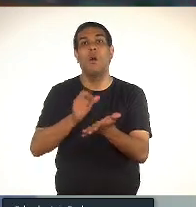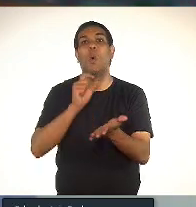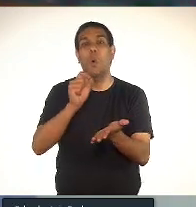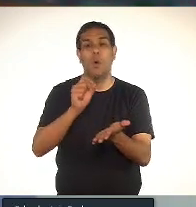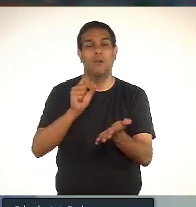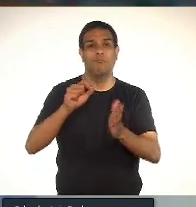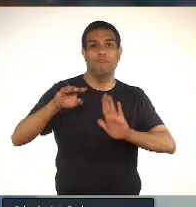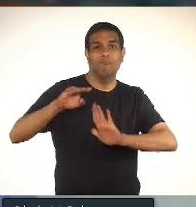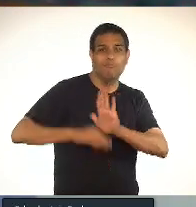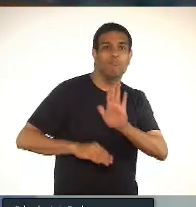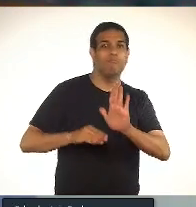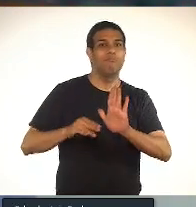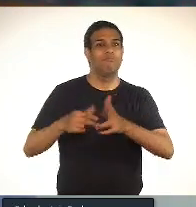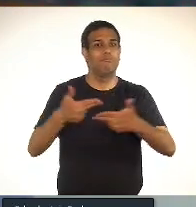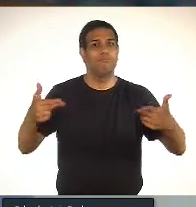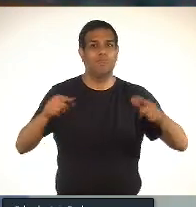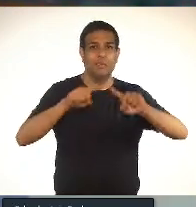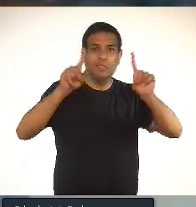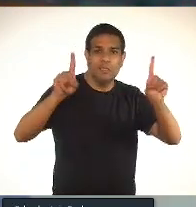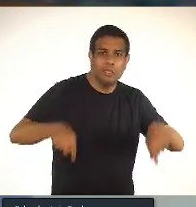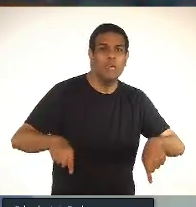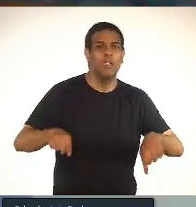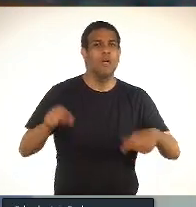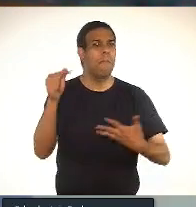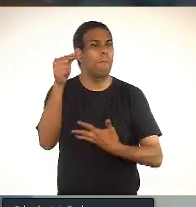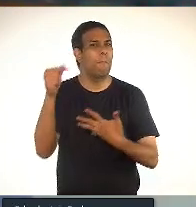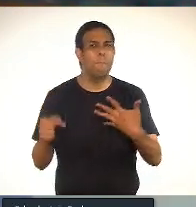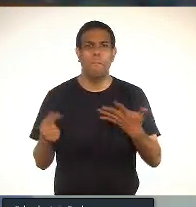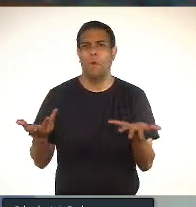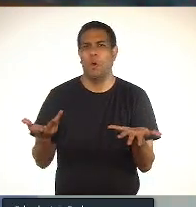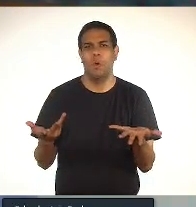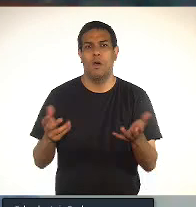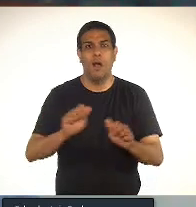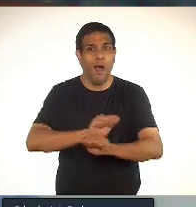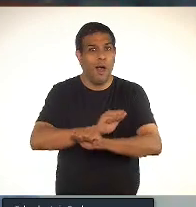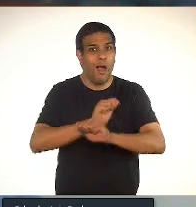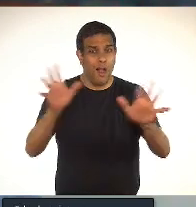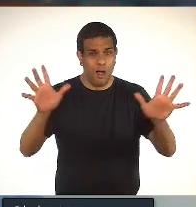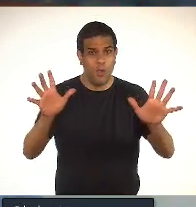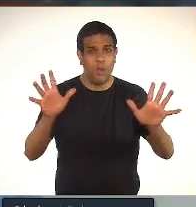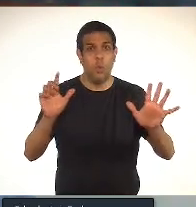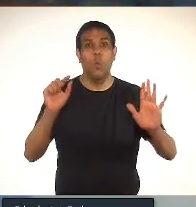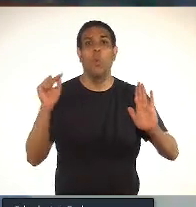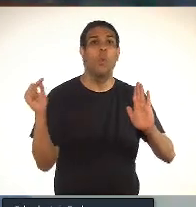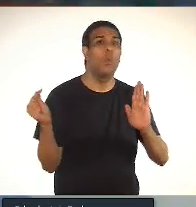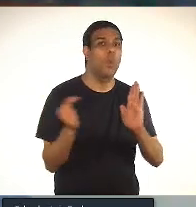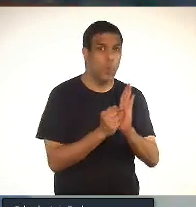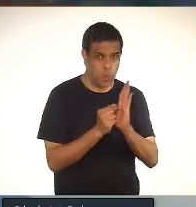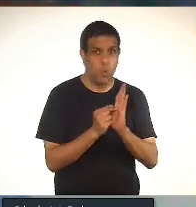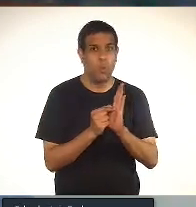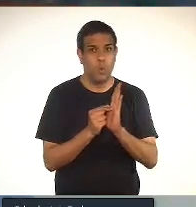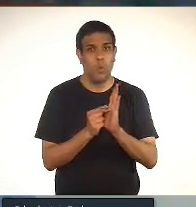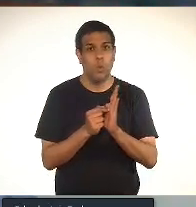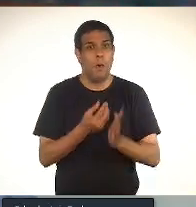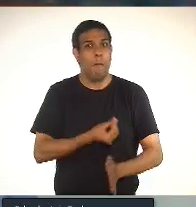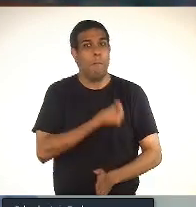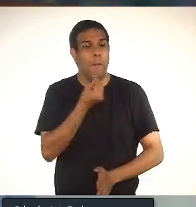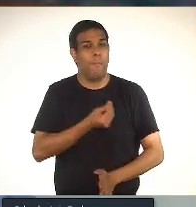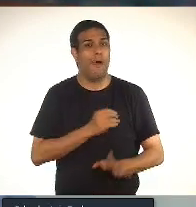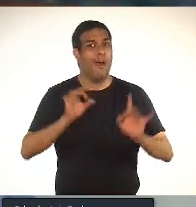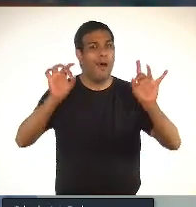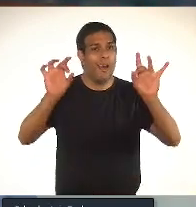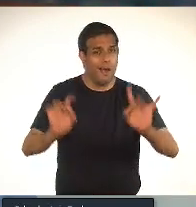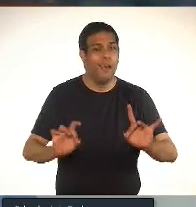gastos de despesa de pessoal seja computado o royalties de participação especial